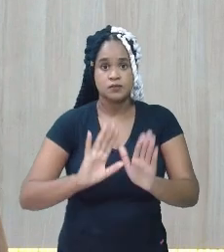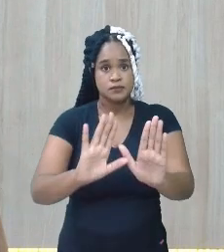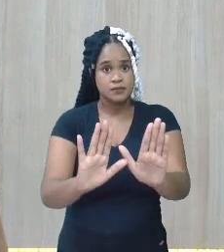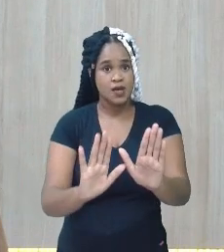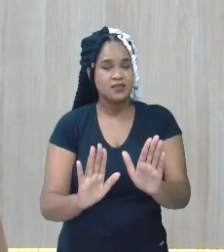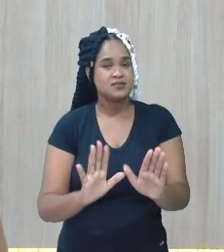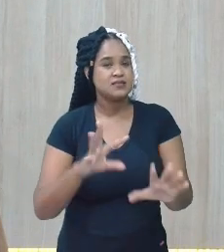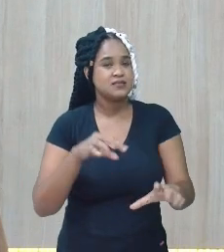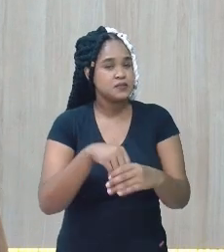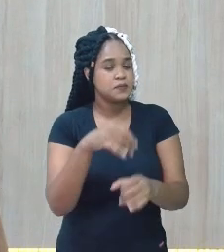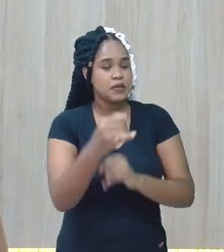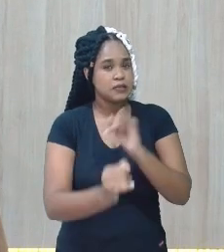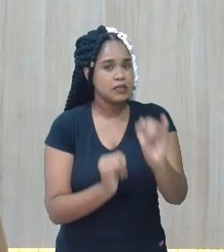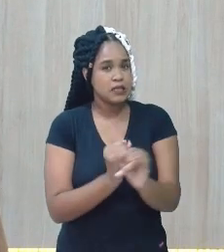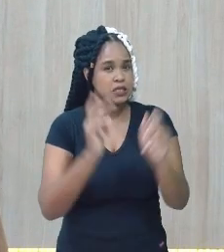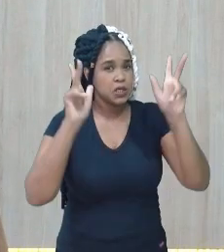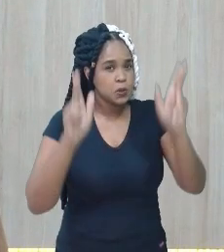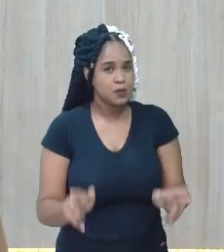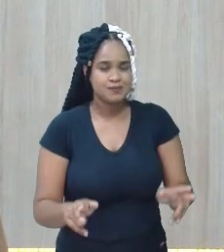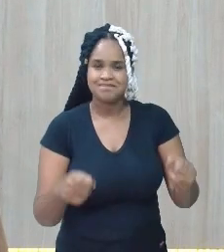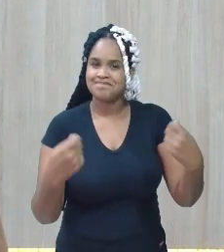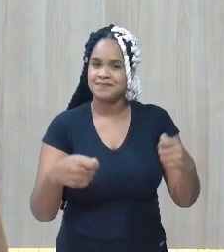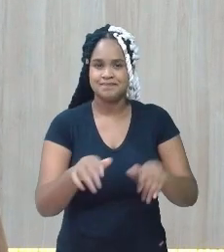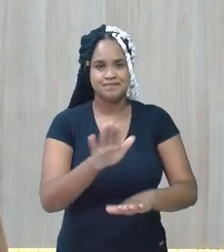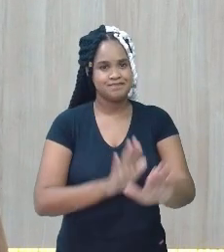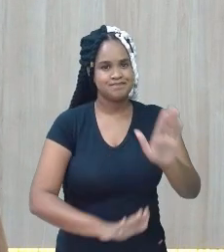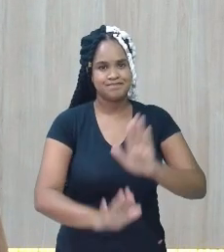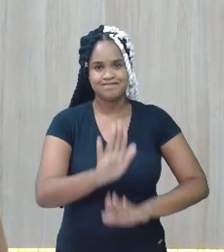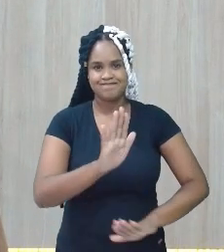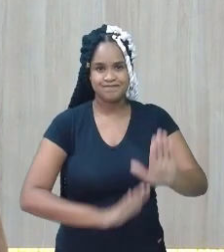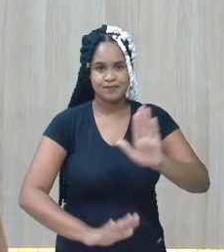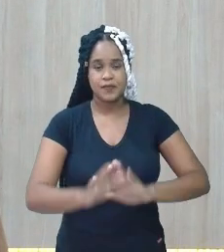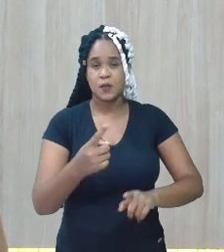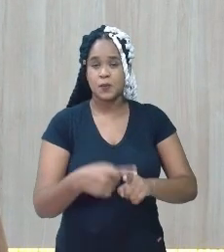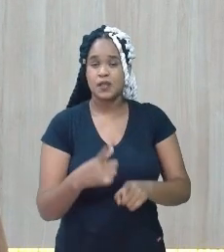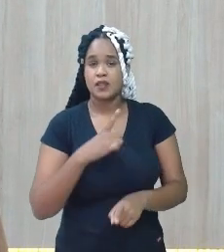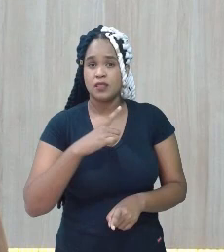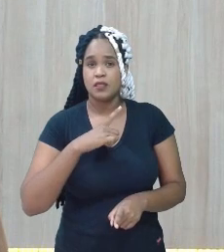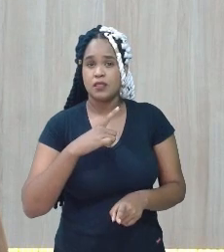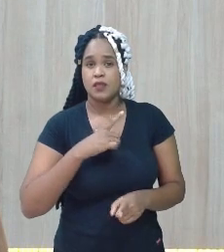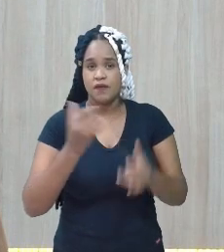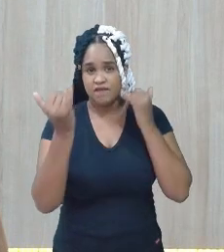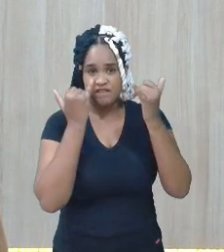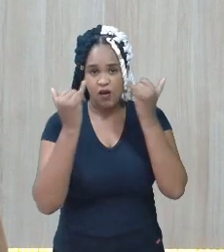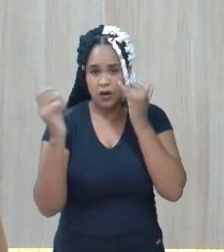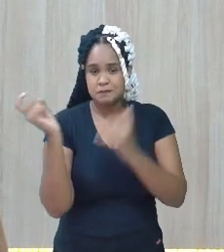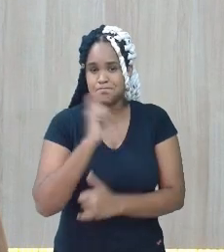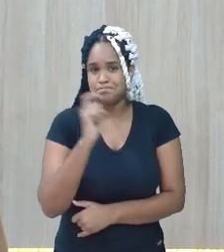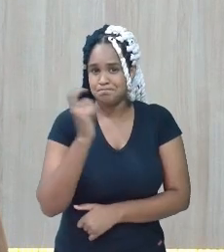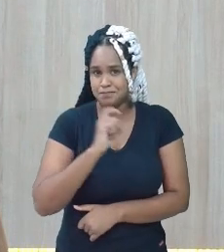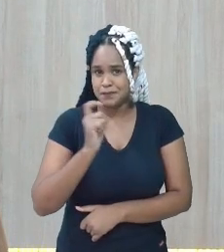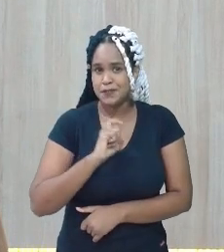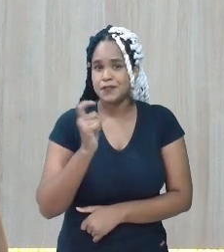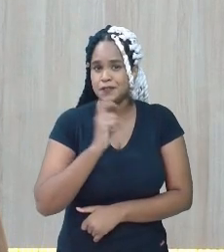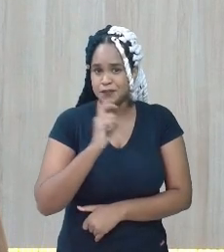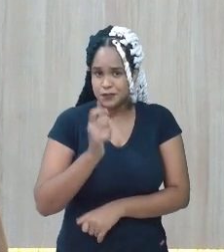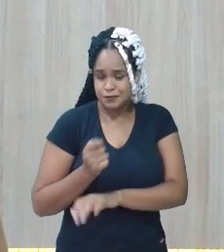o mesmo, a gente precisa ter muito cuidado, né, com essas falsas informações, essas falsas